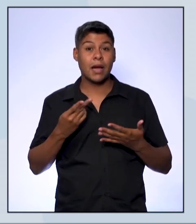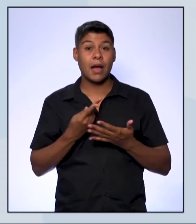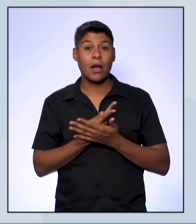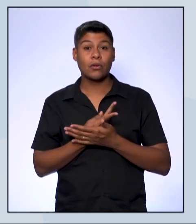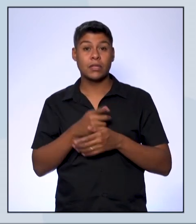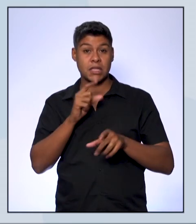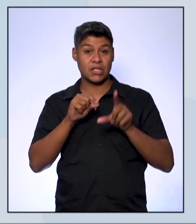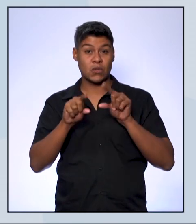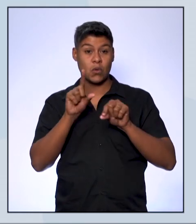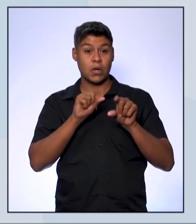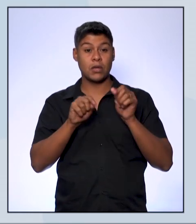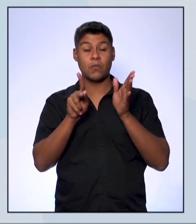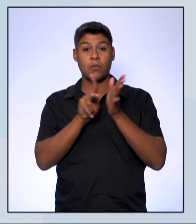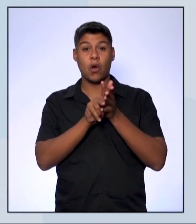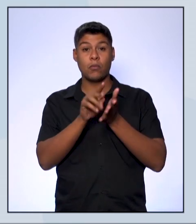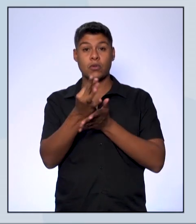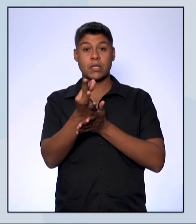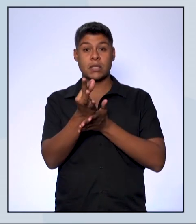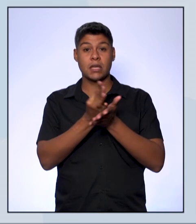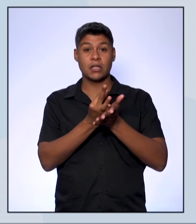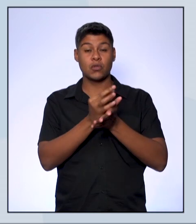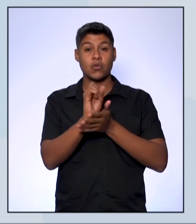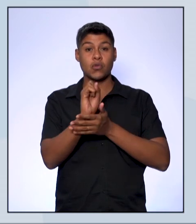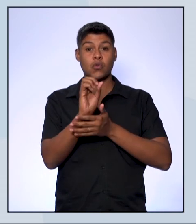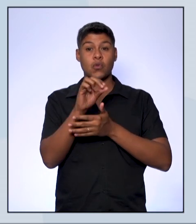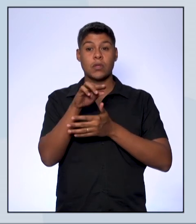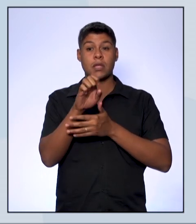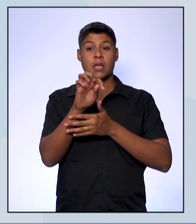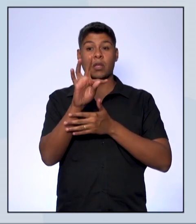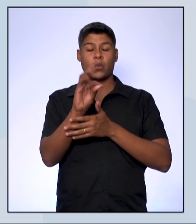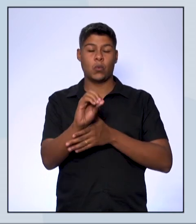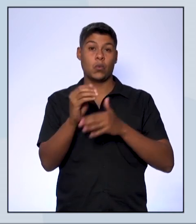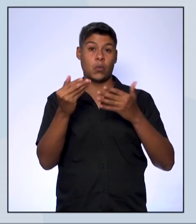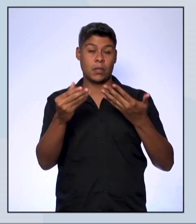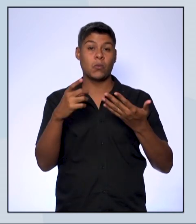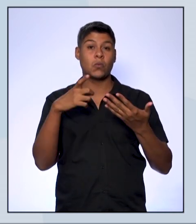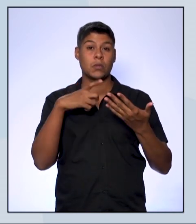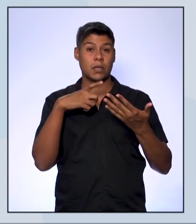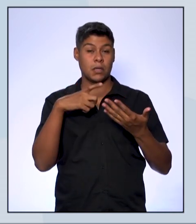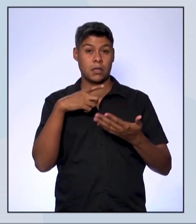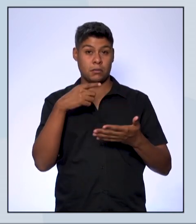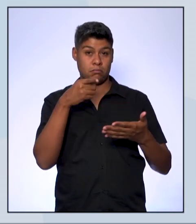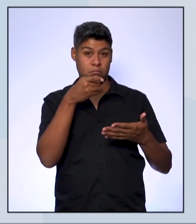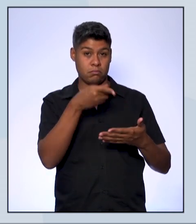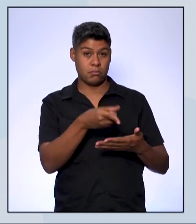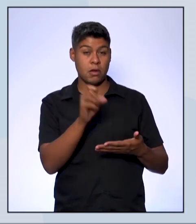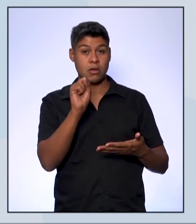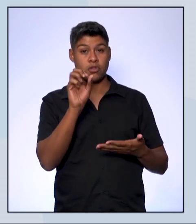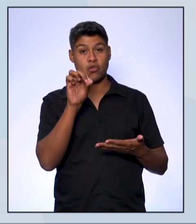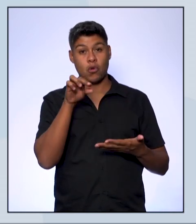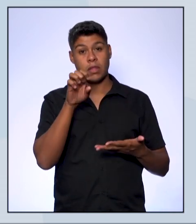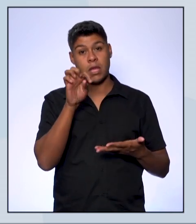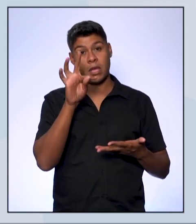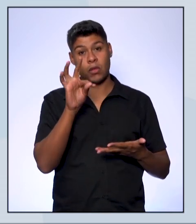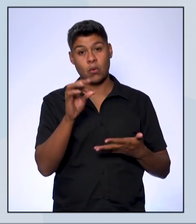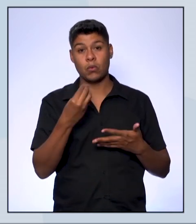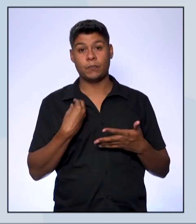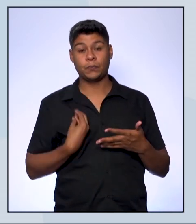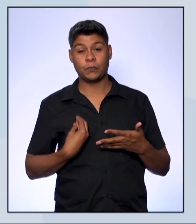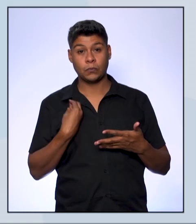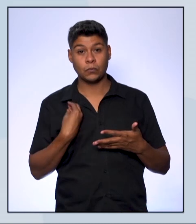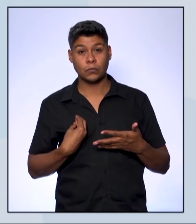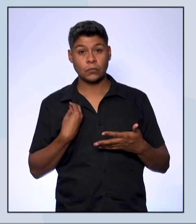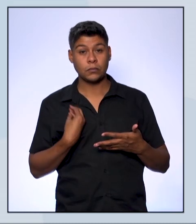foi escolhido esse soneto então aí nós se vemos no e o soneto apresentação